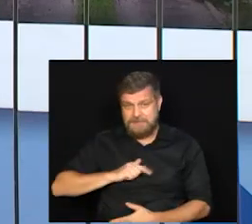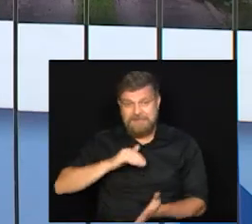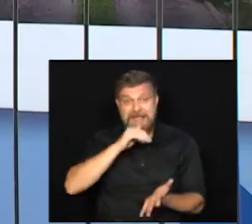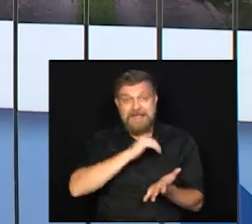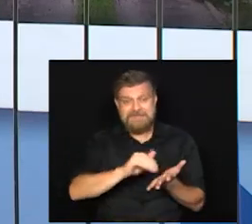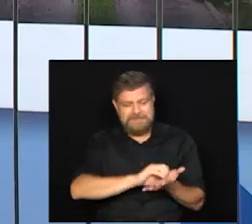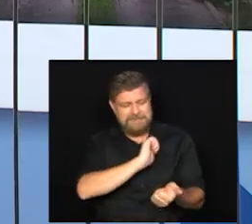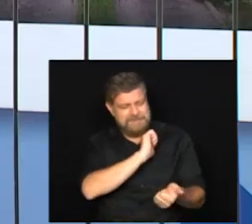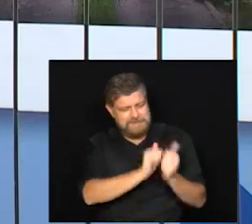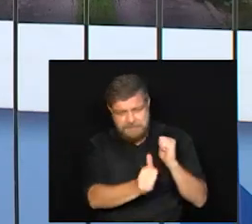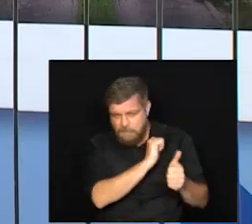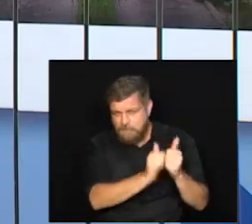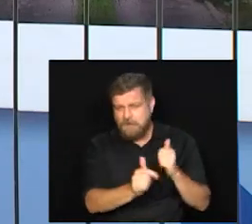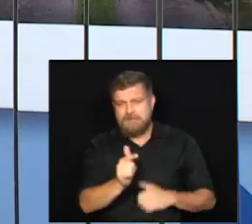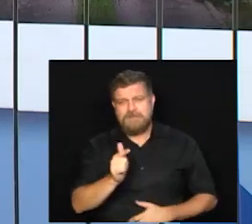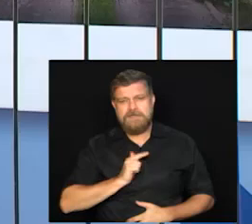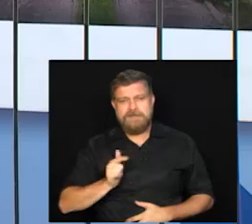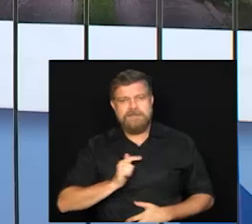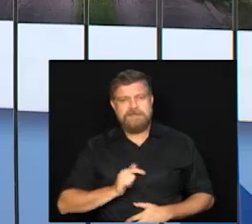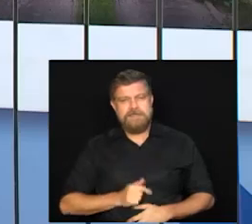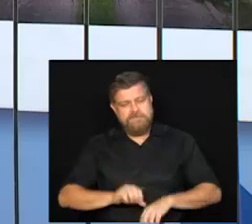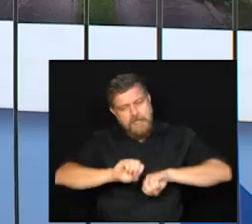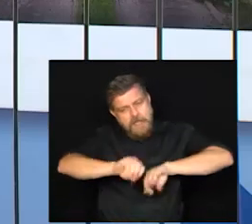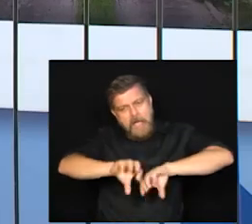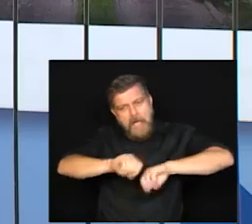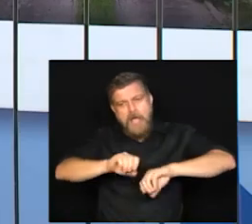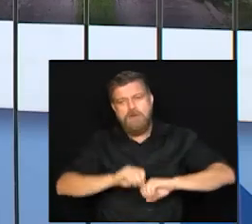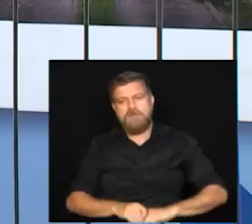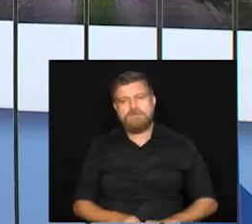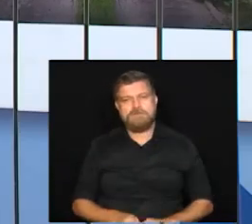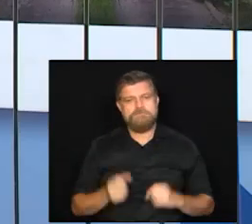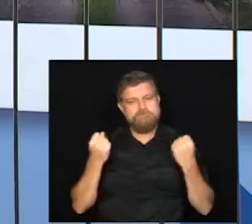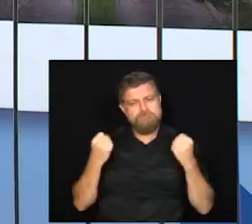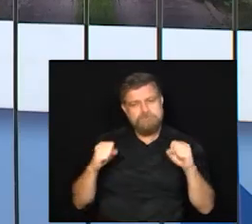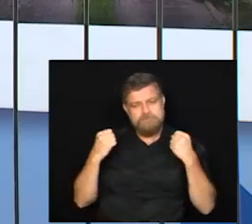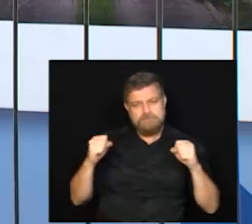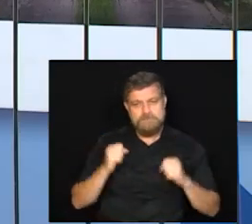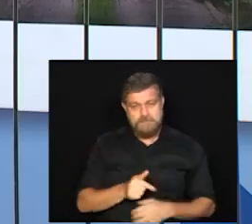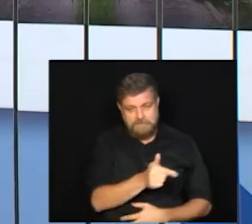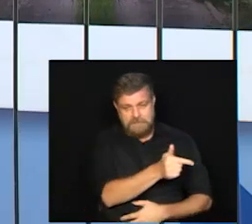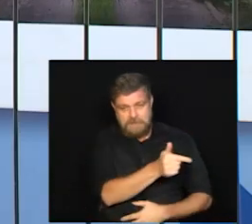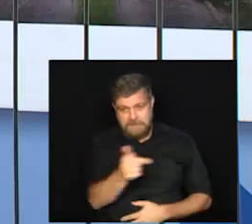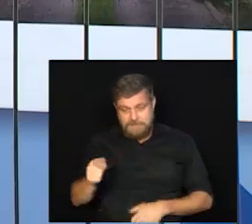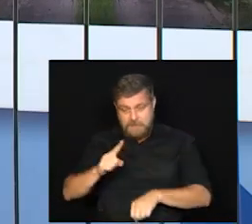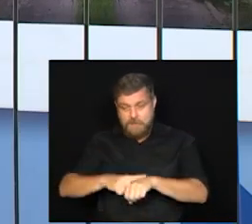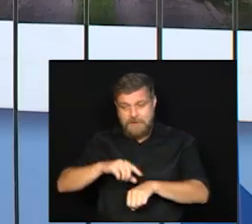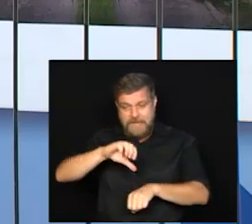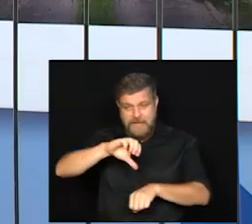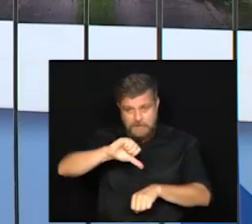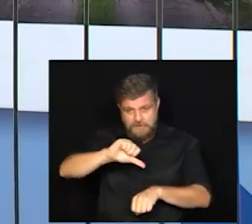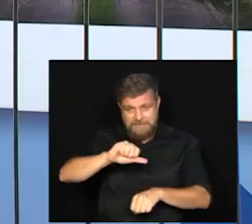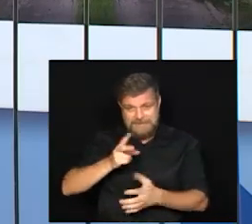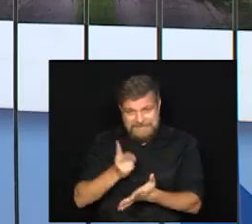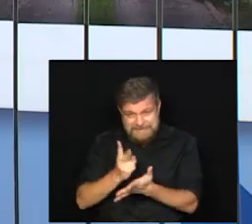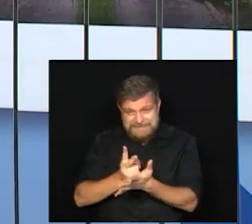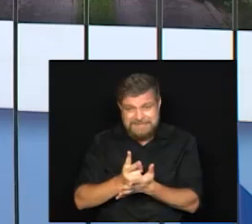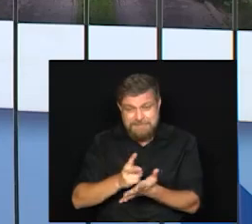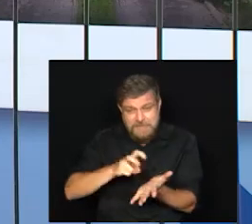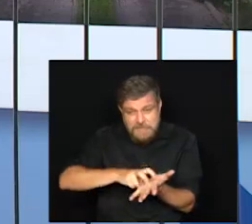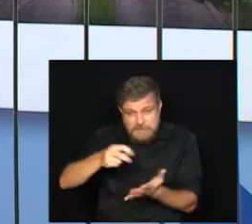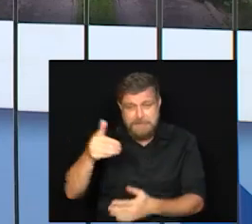de Esportes, que teve aula de ginástica e vai continuar na semana a partir das 9 horas, sempre de